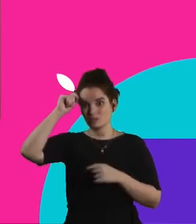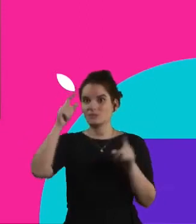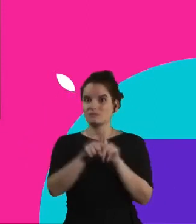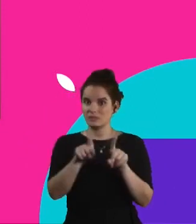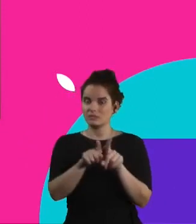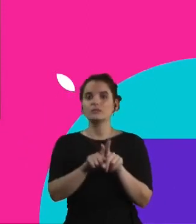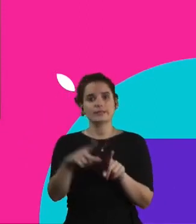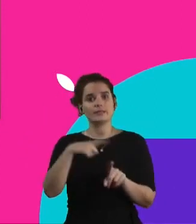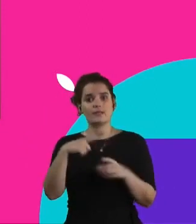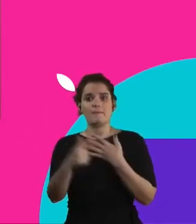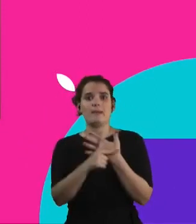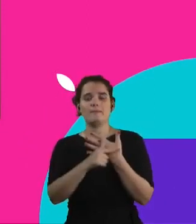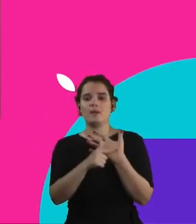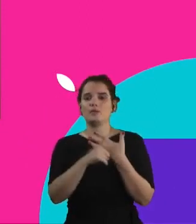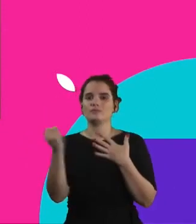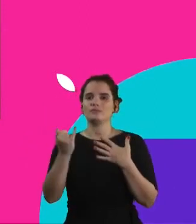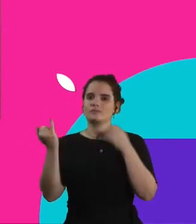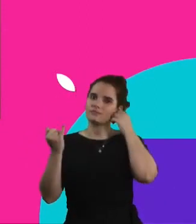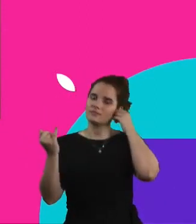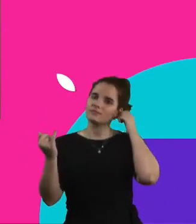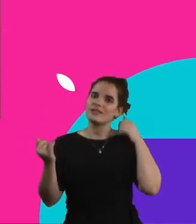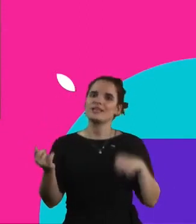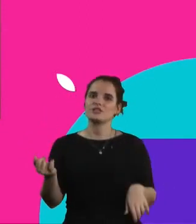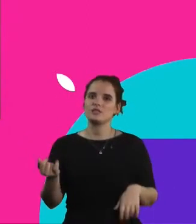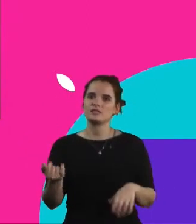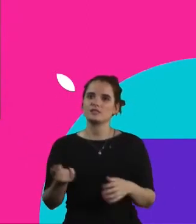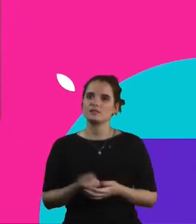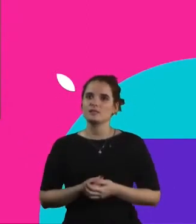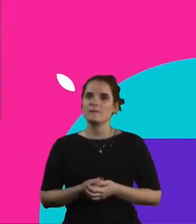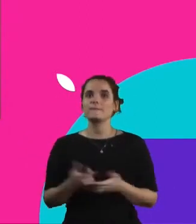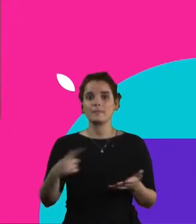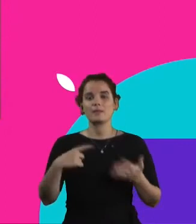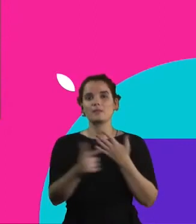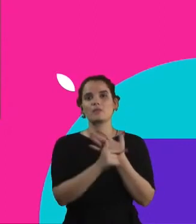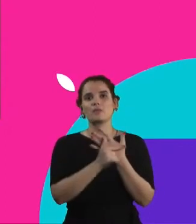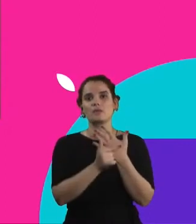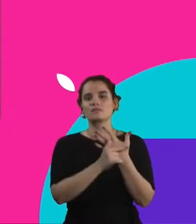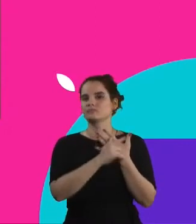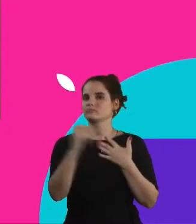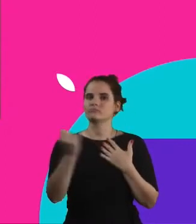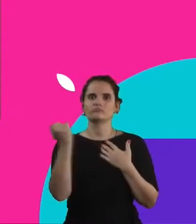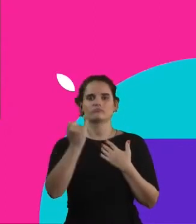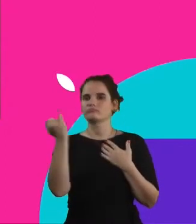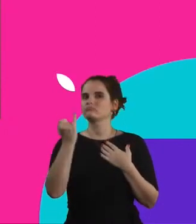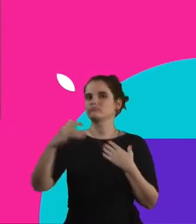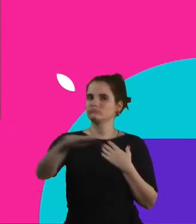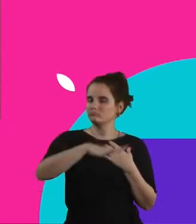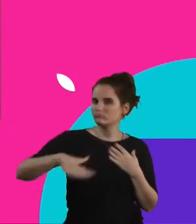que exercem, esse papel de uma maneira super, importante e um trabalho